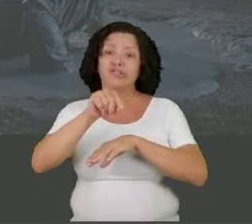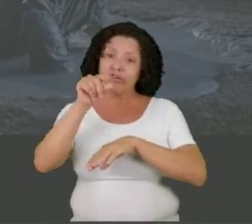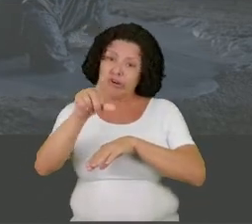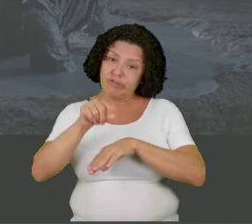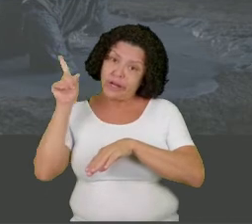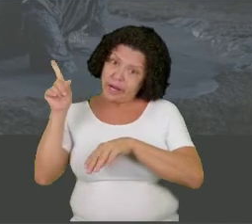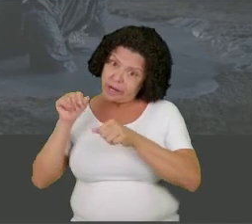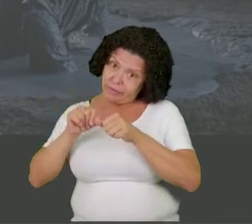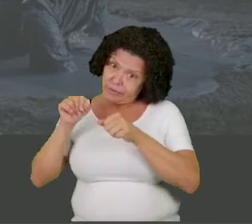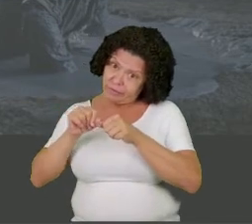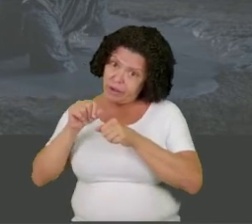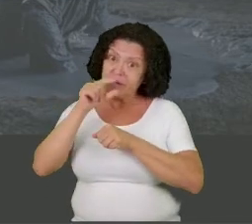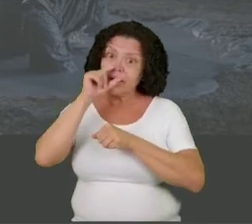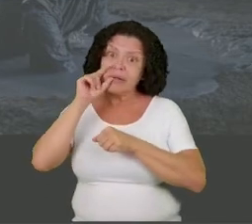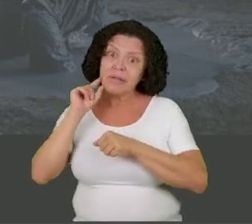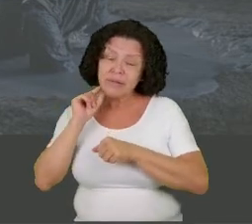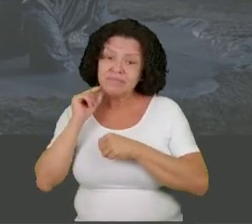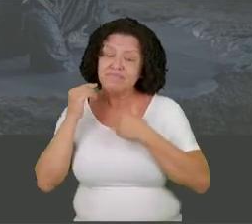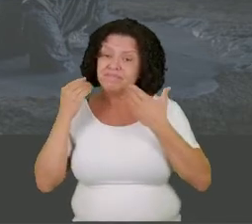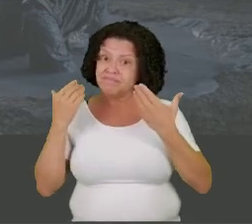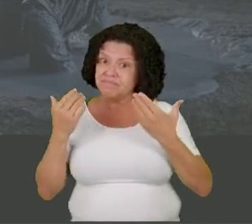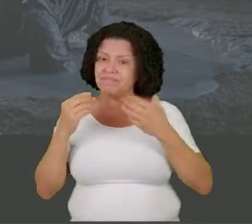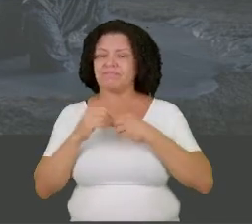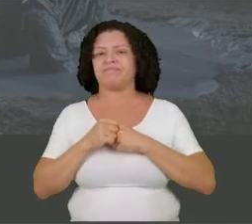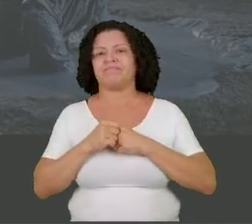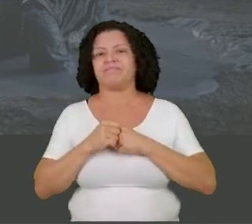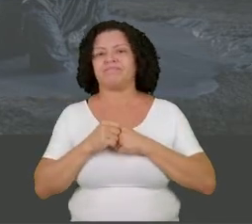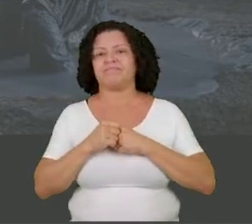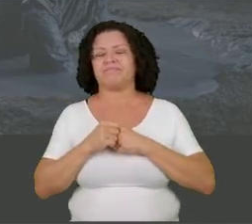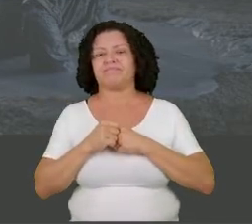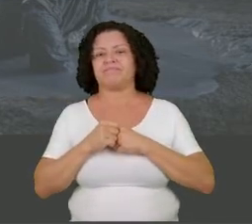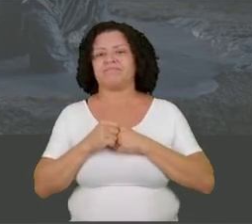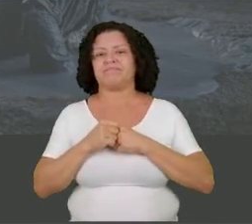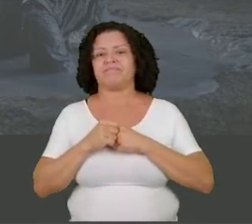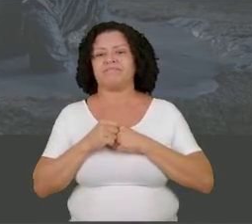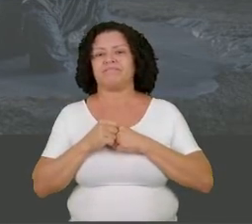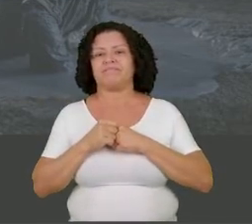danificado pelas escolhas que o André Luiz fez. Muito bem.